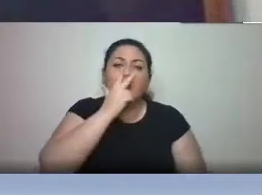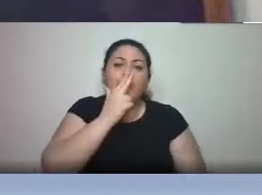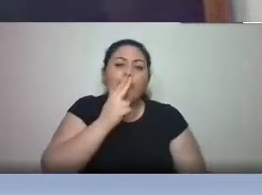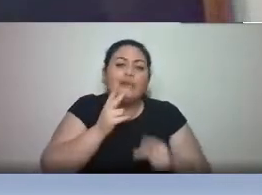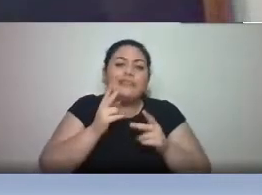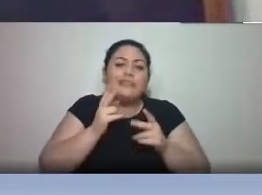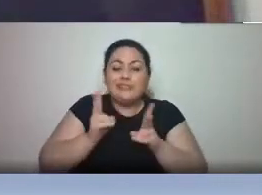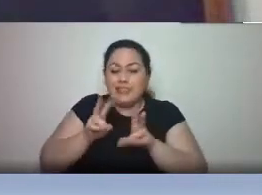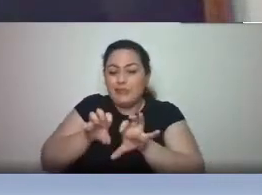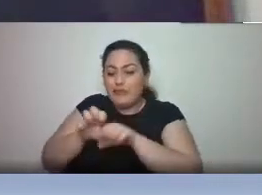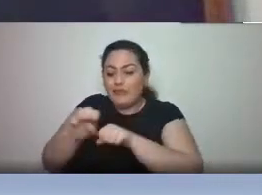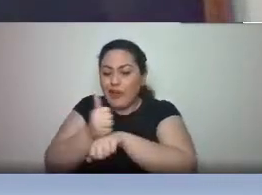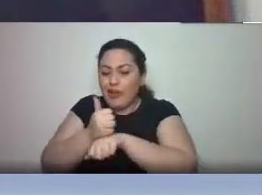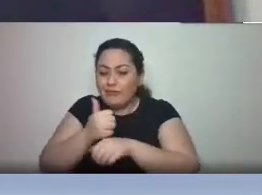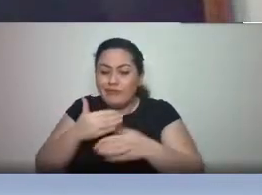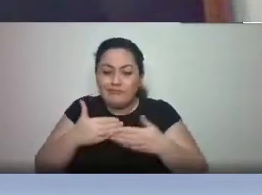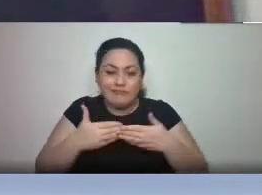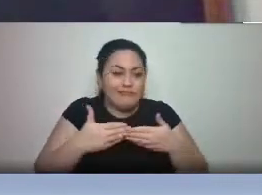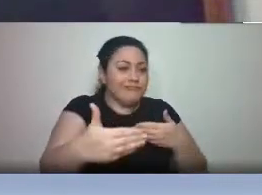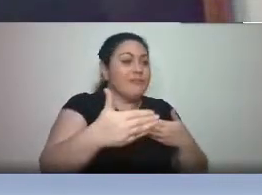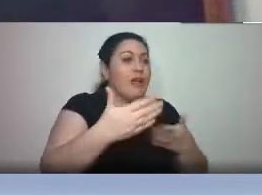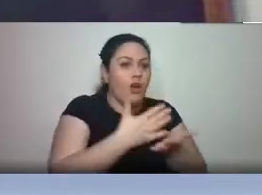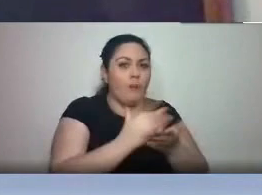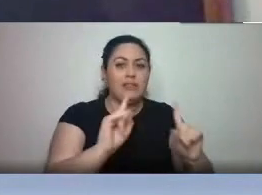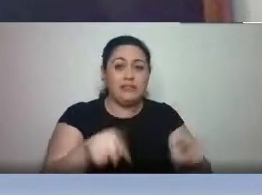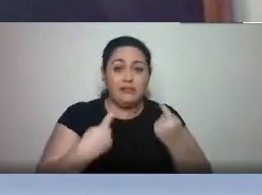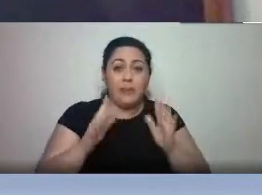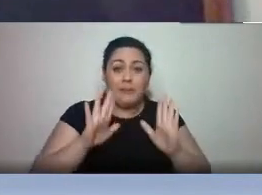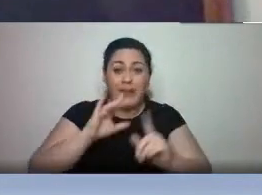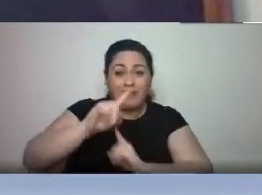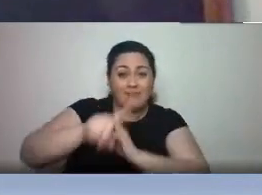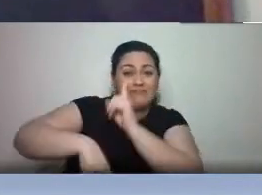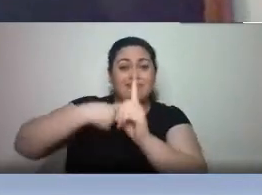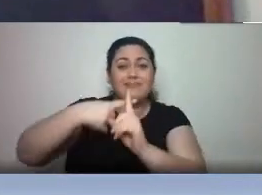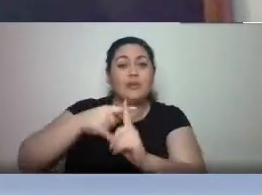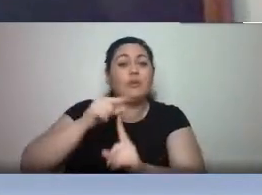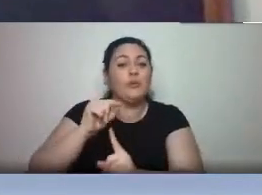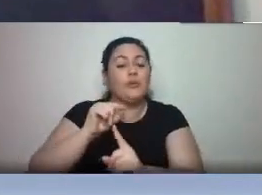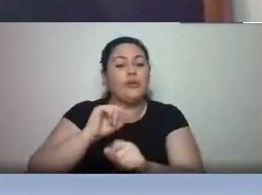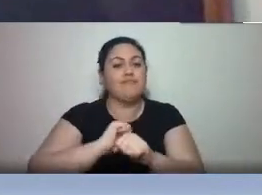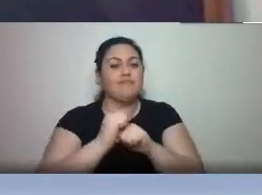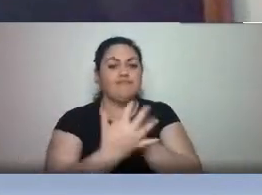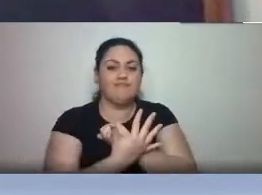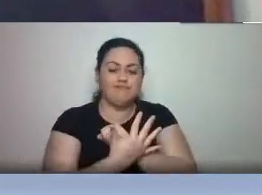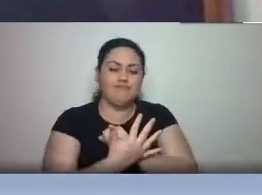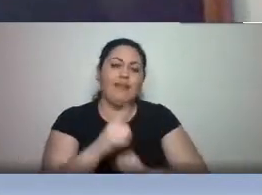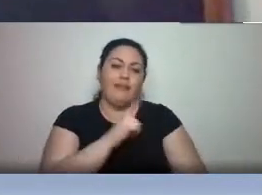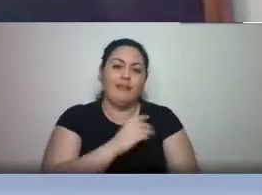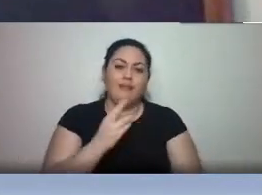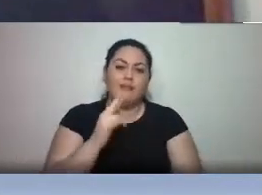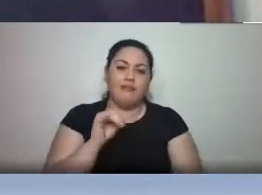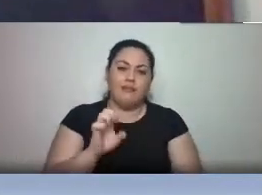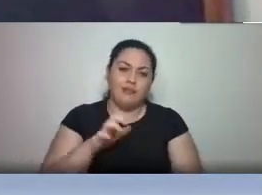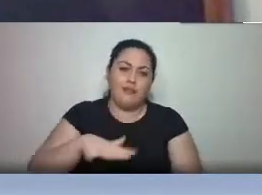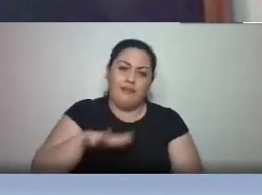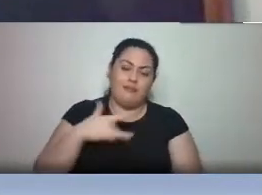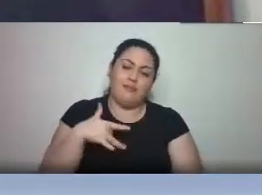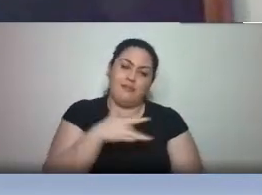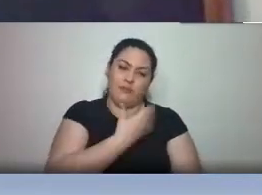de carreira, acrescidos desse contexto atual de crise na saúde pública e todos os seus